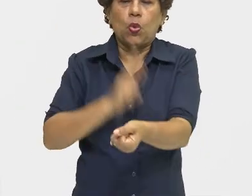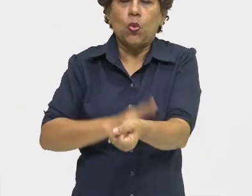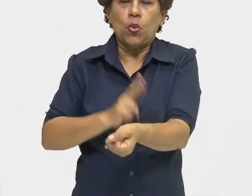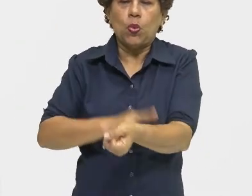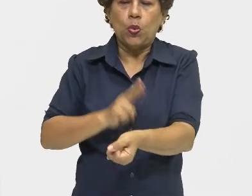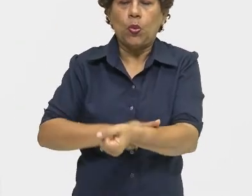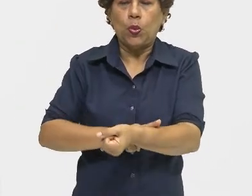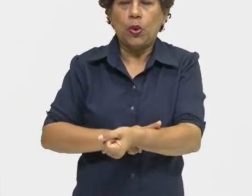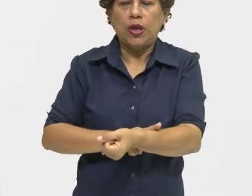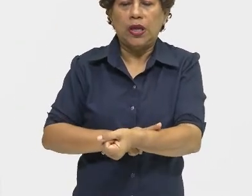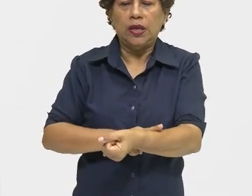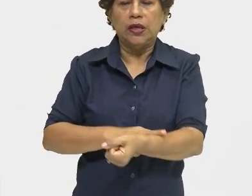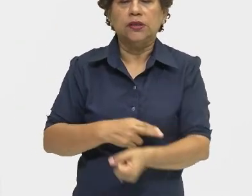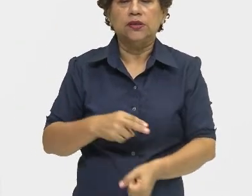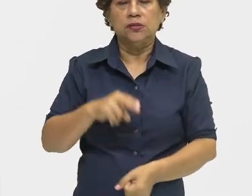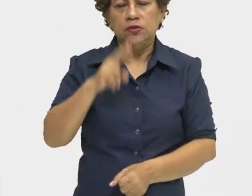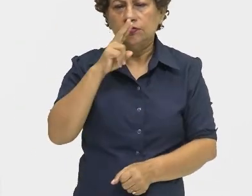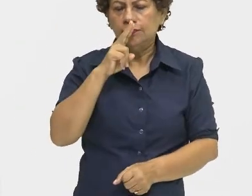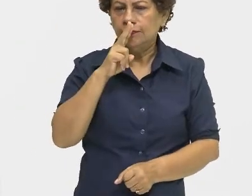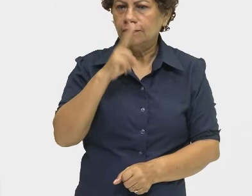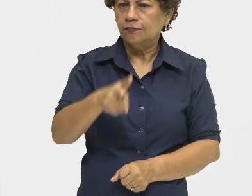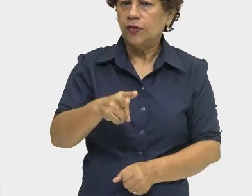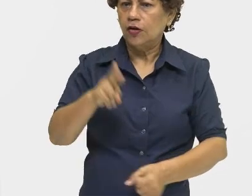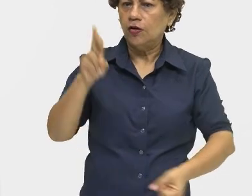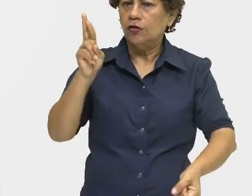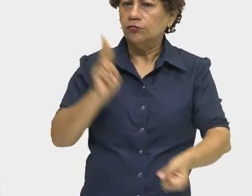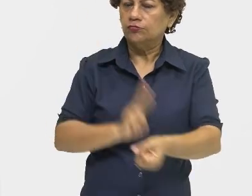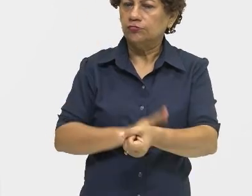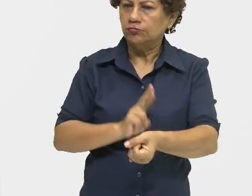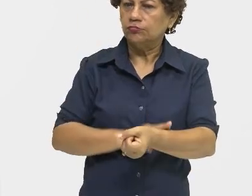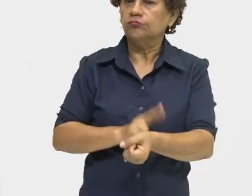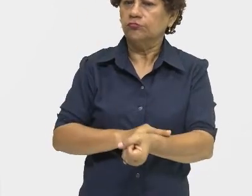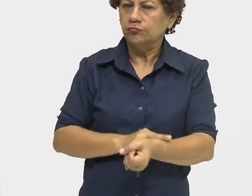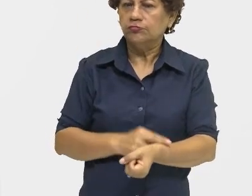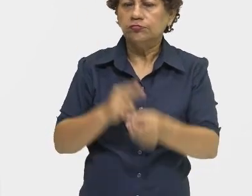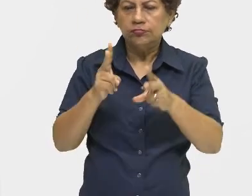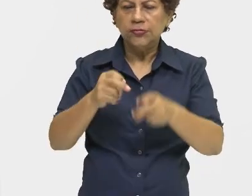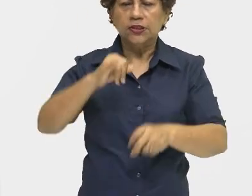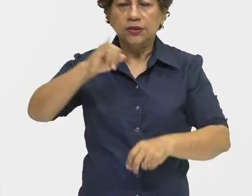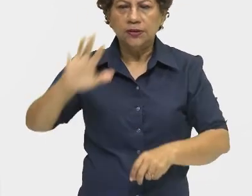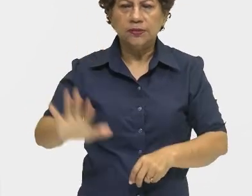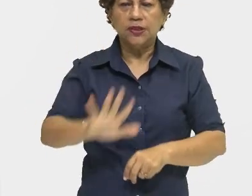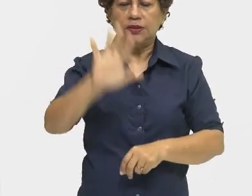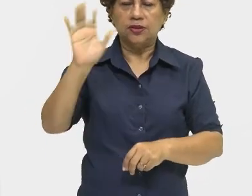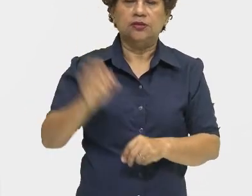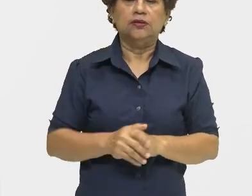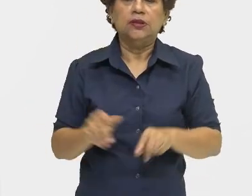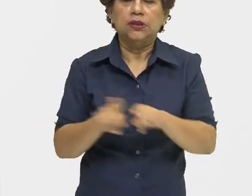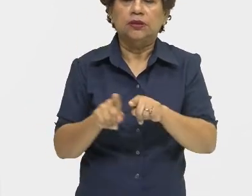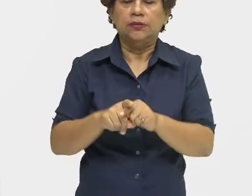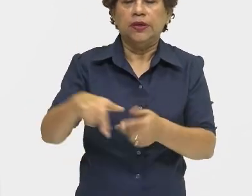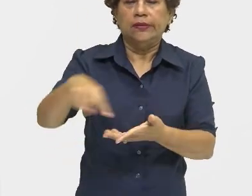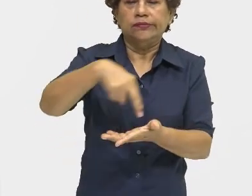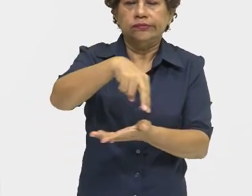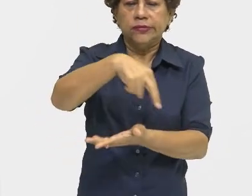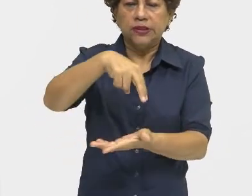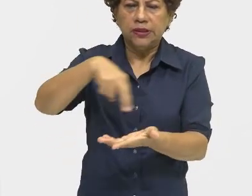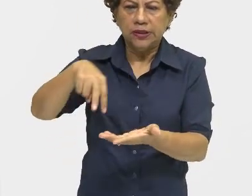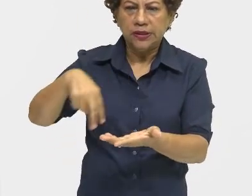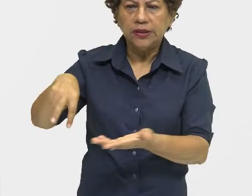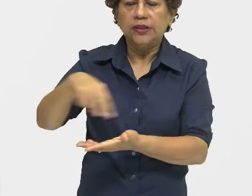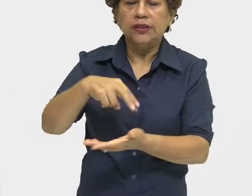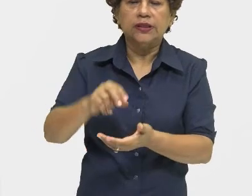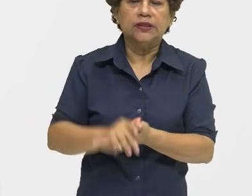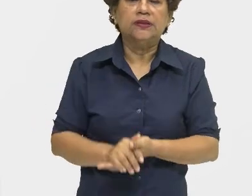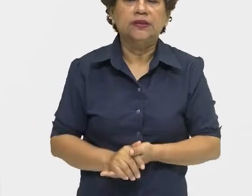batuqueiro. O ritmo é marcado por instrumentos de percussão e a dança se desenvolve num cortejo